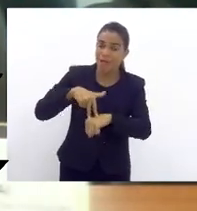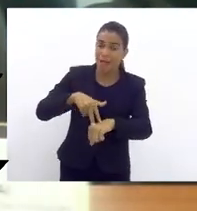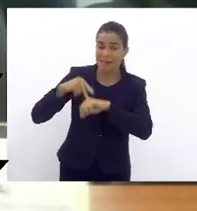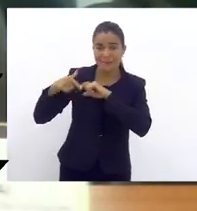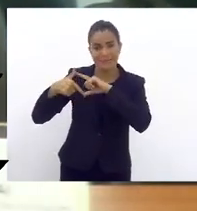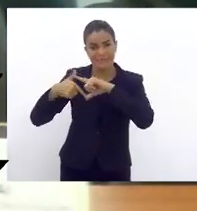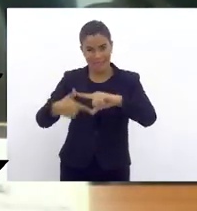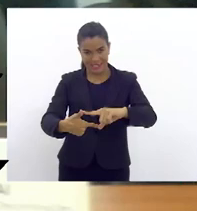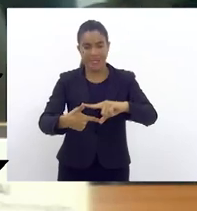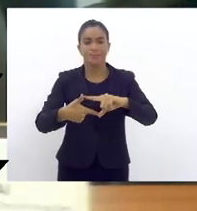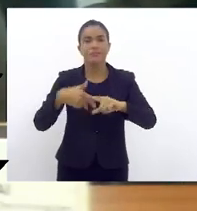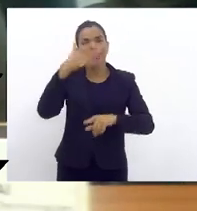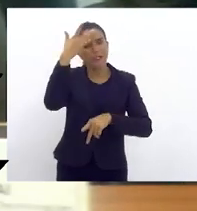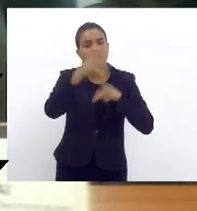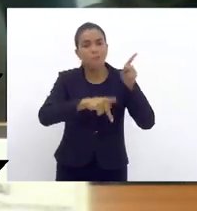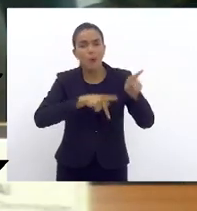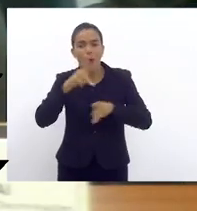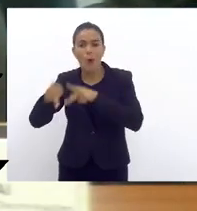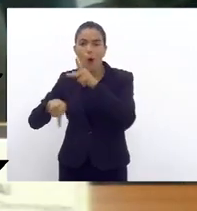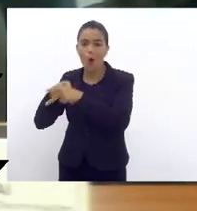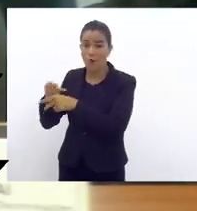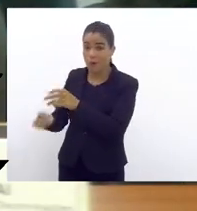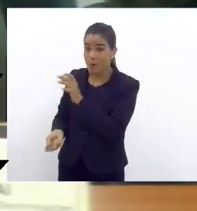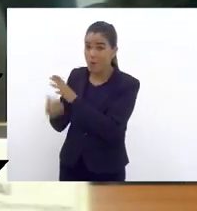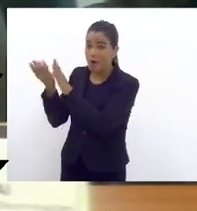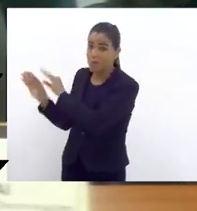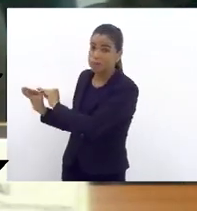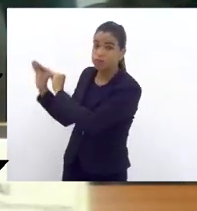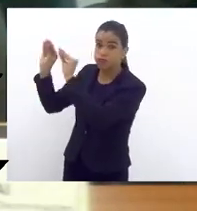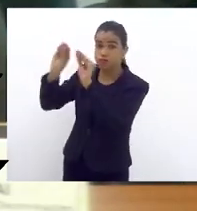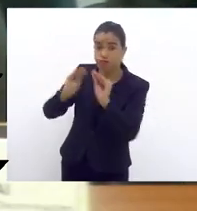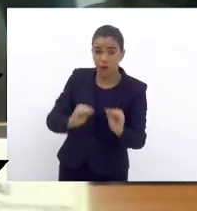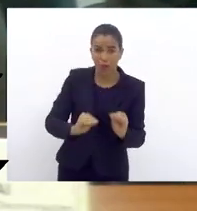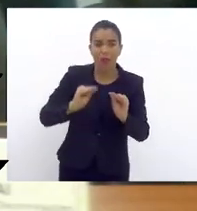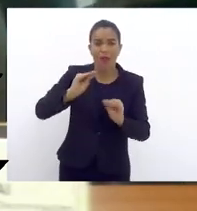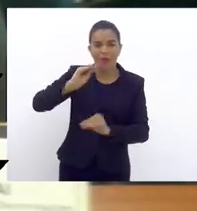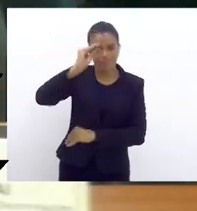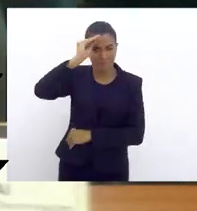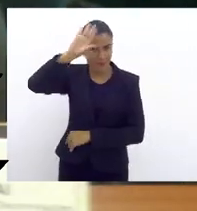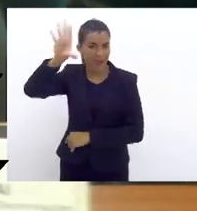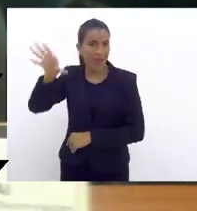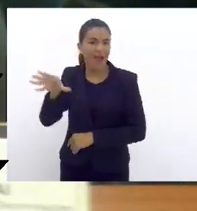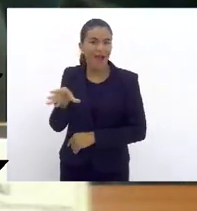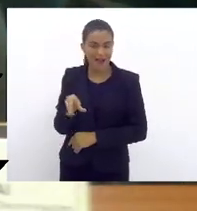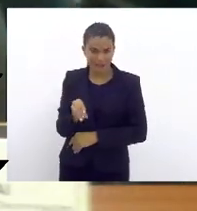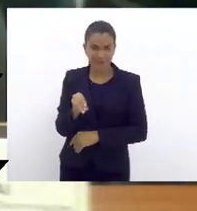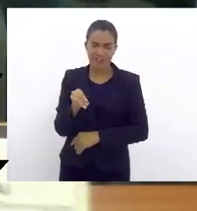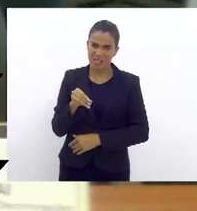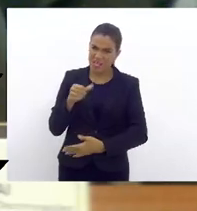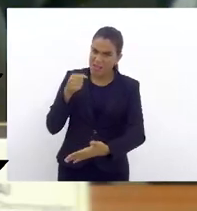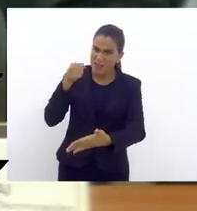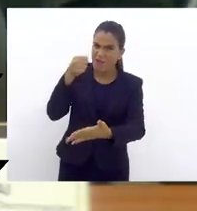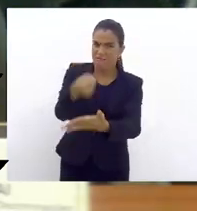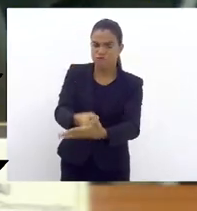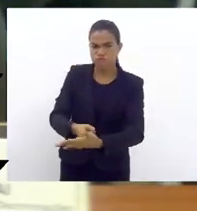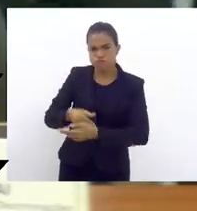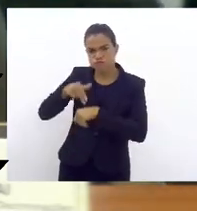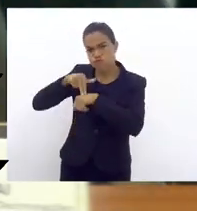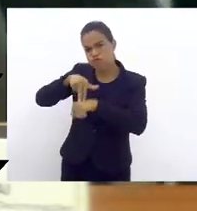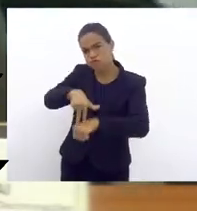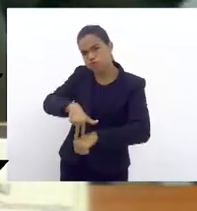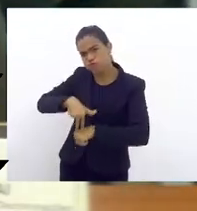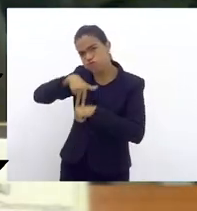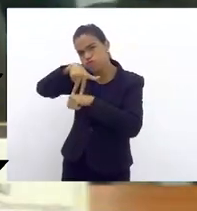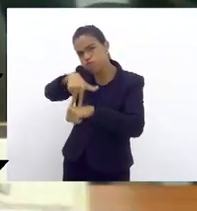tradições dos povos oriundos de África que vieram e resistiram através